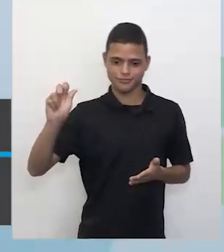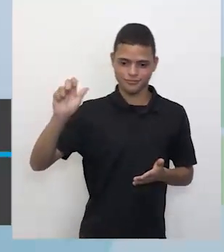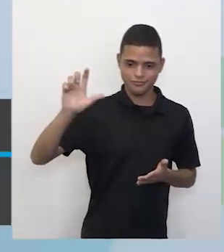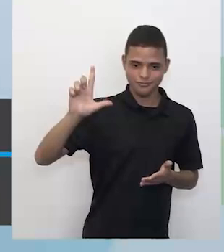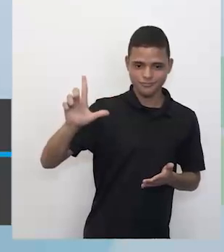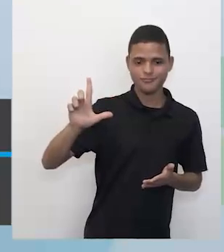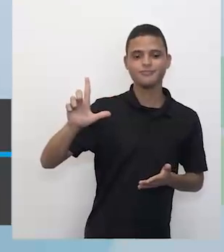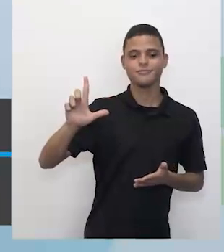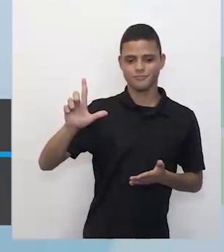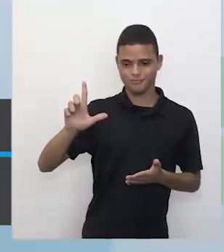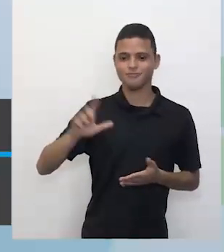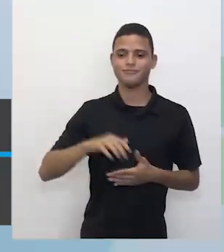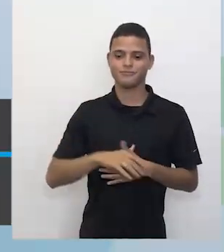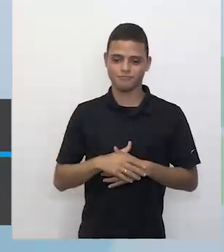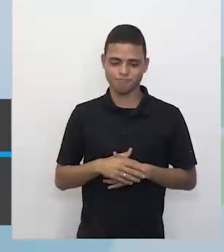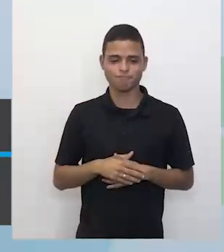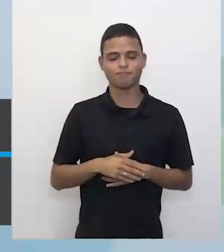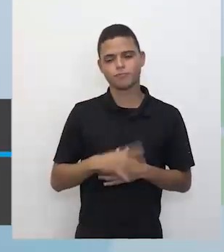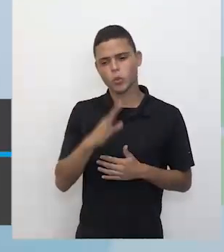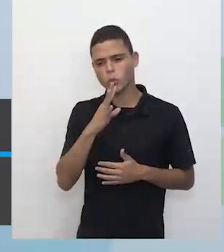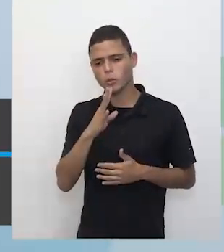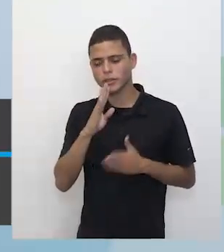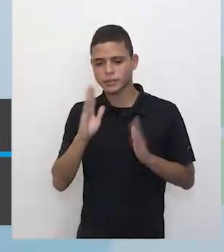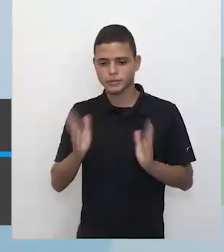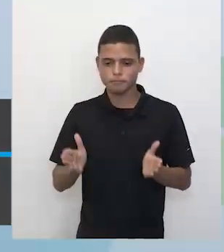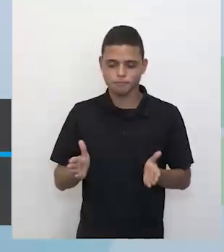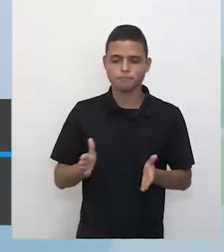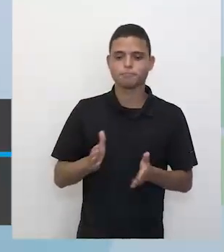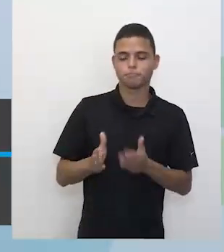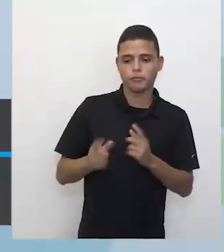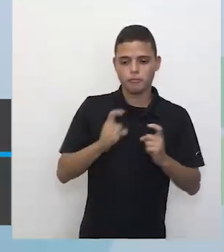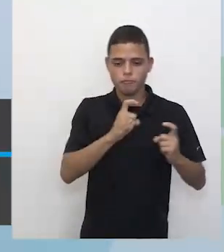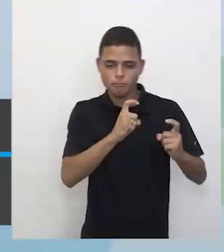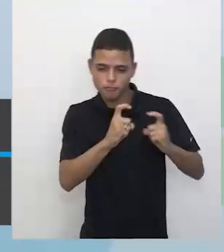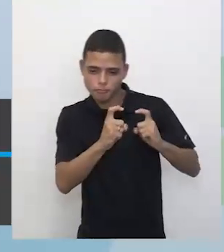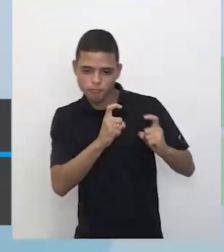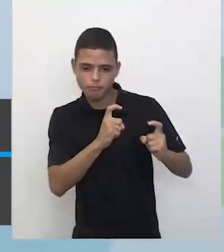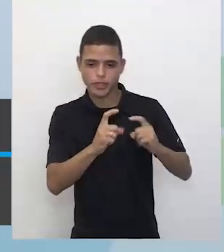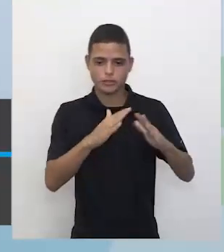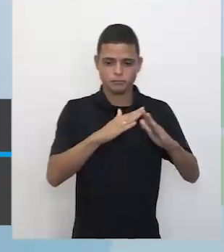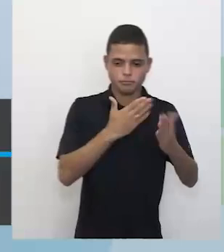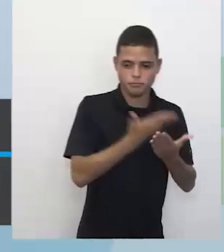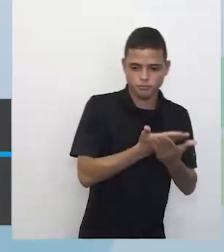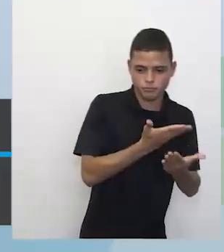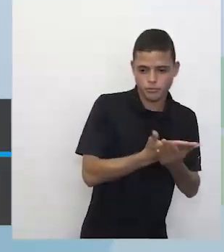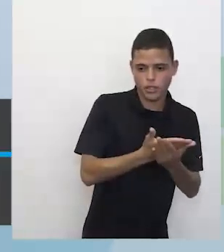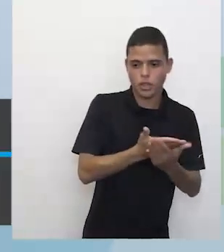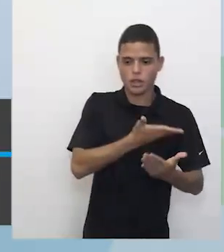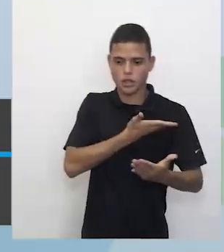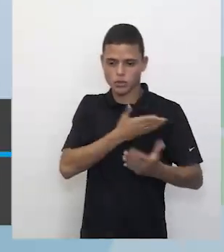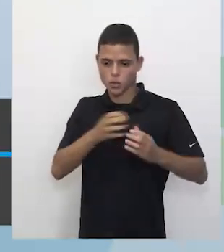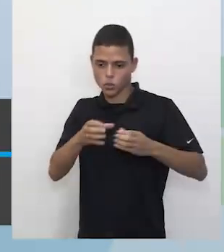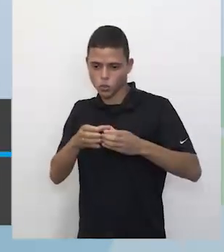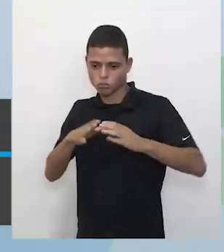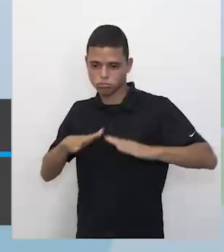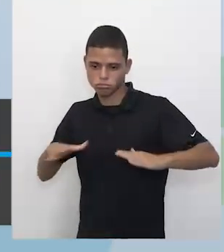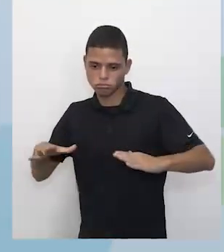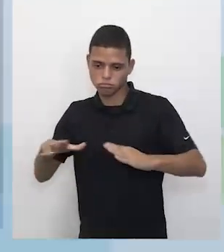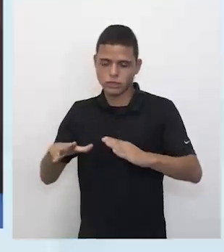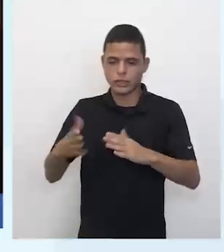muito conhecido, muito discutido até hoje, né? Ele tem, assim, a sua obra maestra, né? O Príncipe, lá